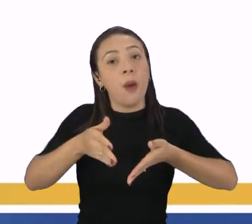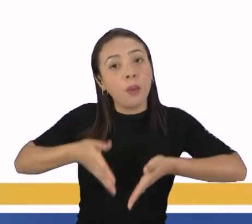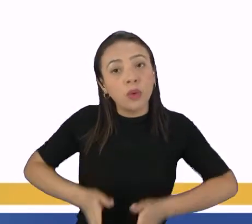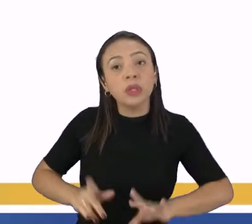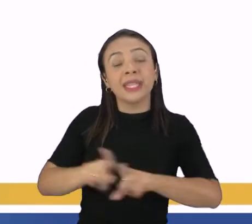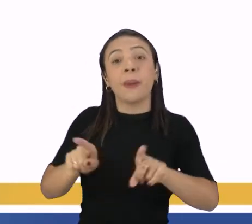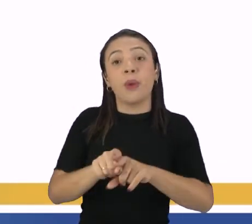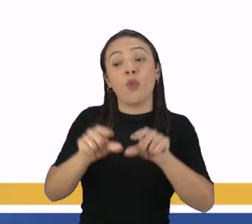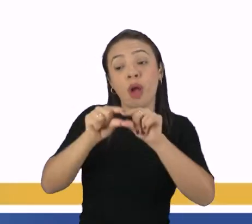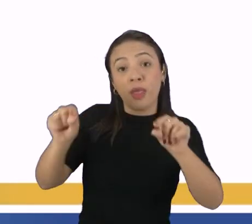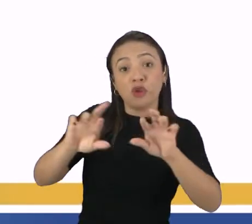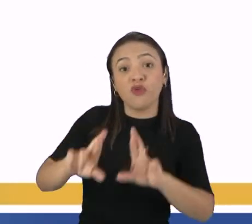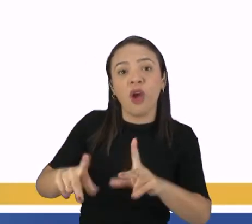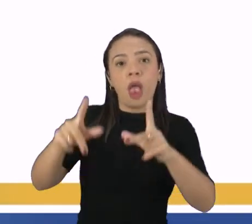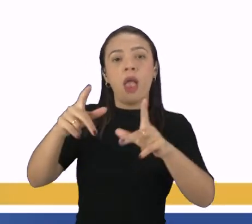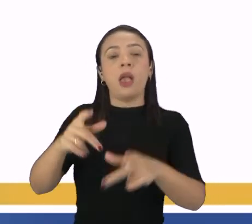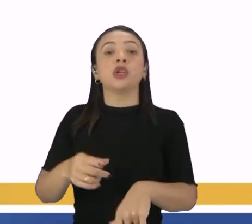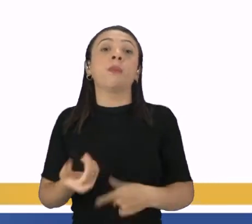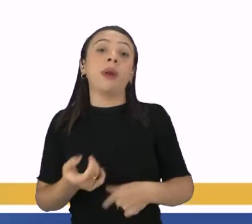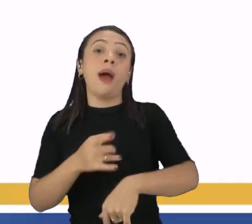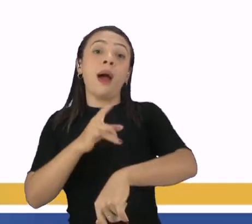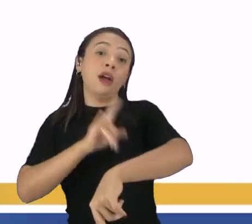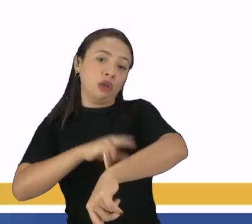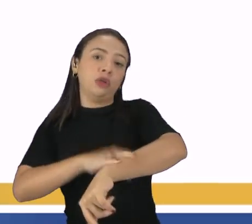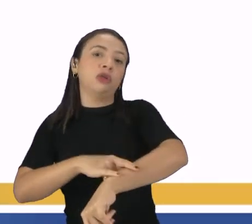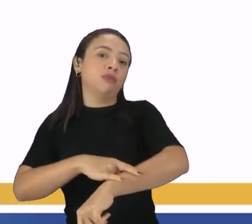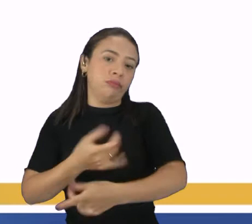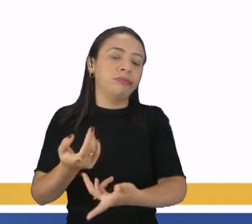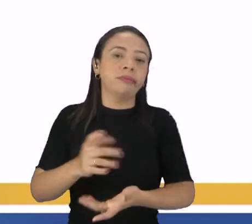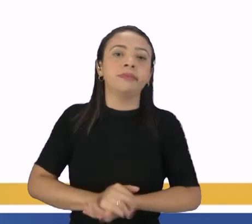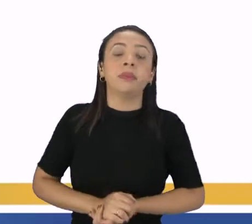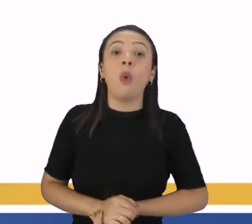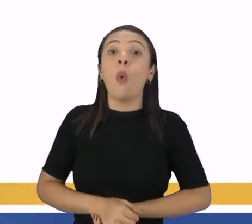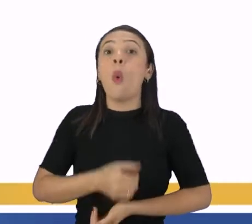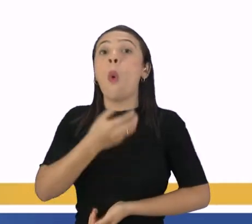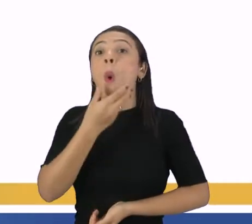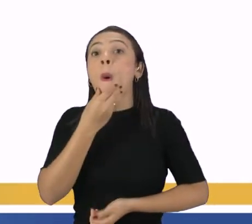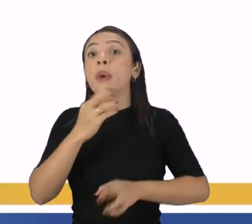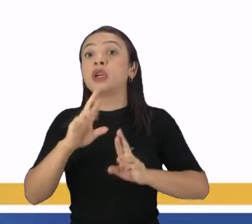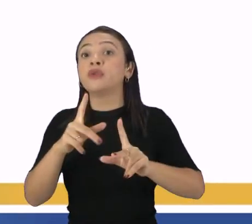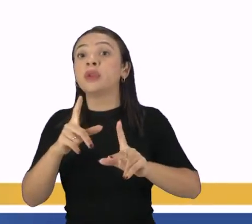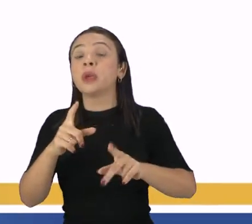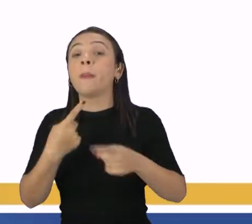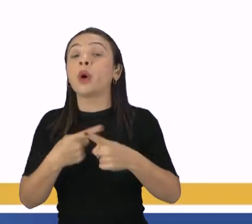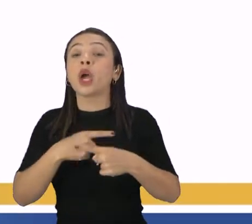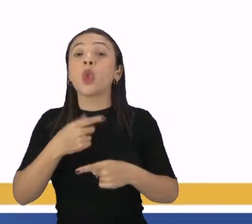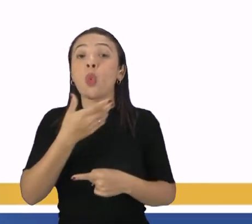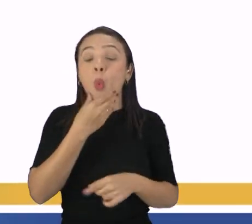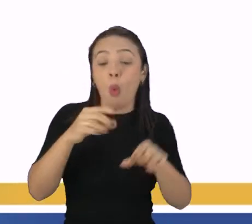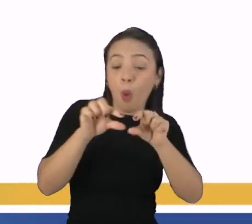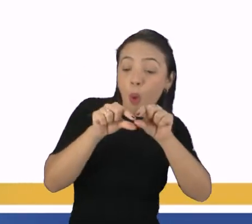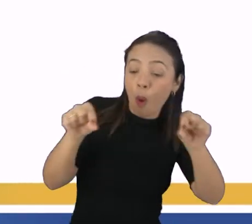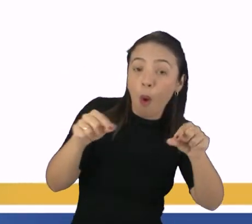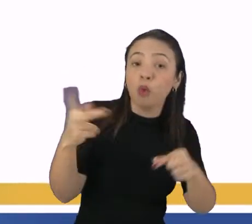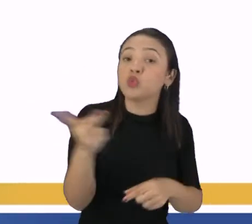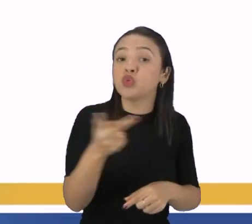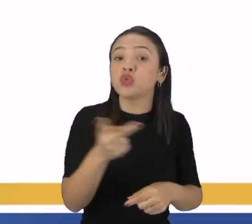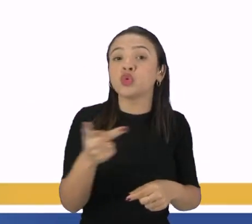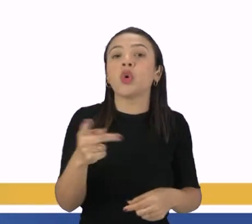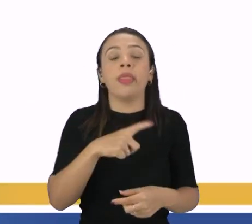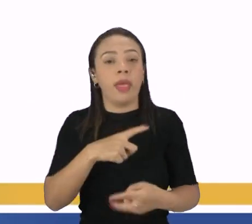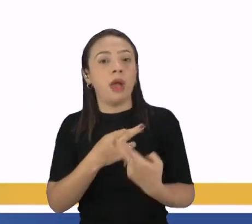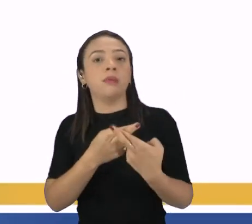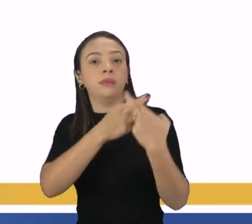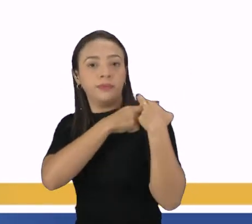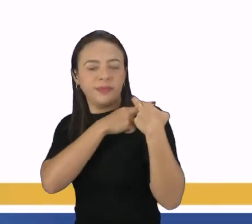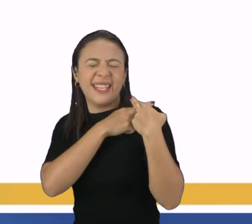são canais diferentes. No homem não. No homem vocês lembram que a uretra faz tanto parte do sistema reprodutor como do sistema urinário. Na